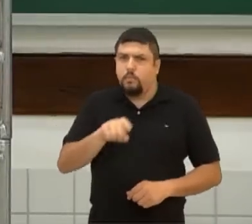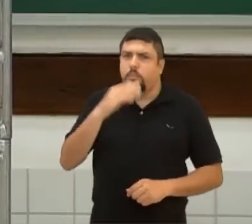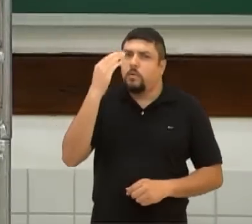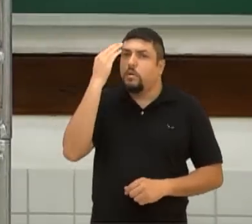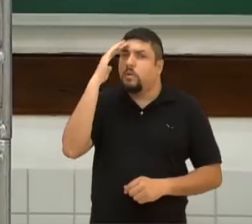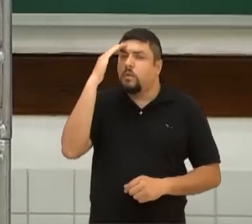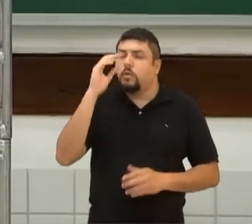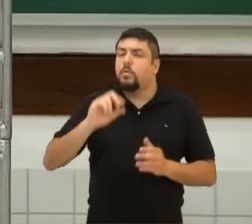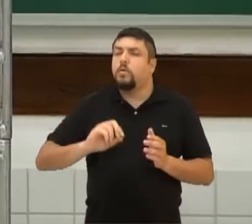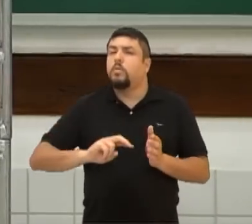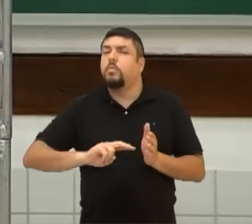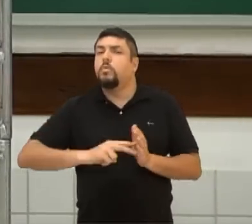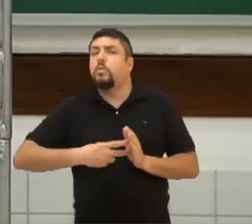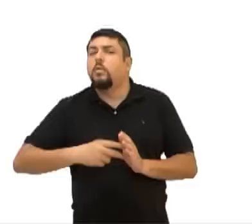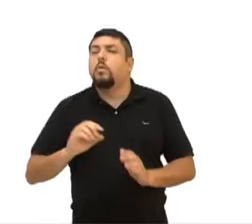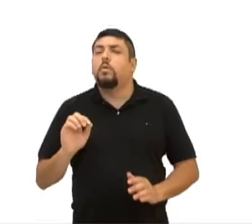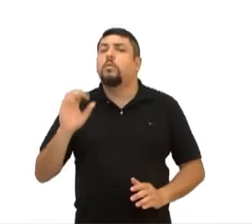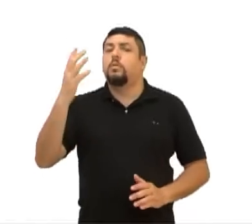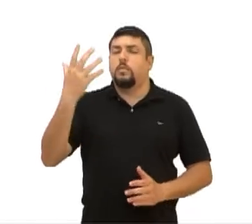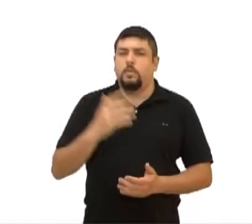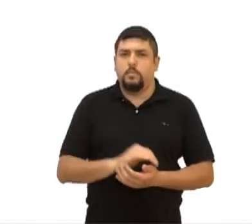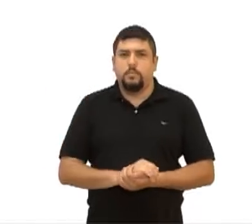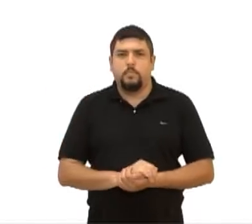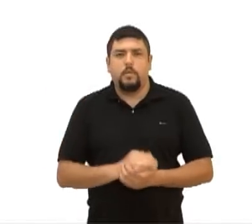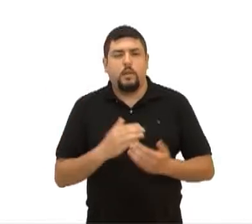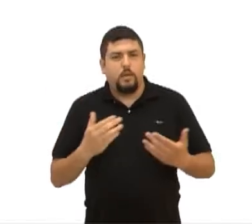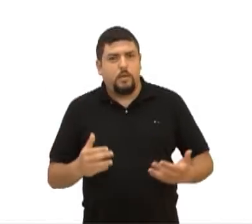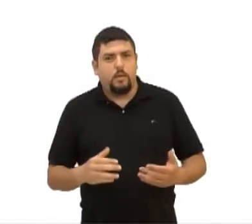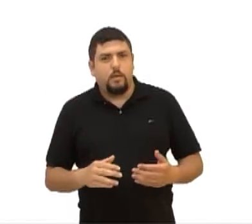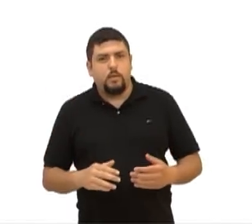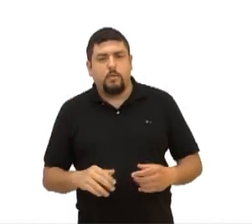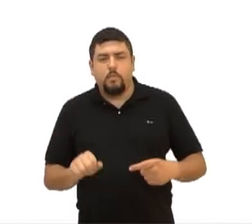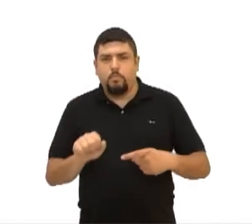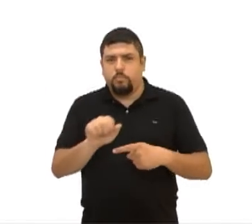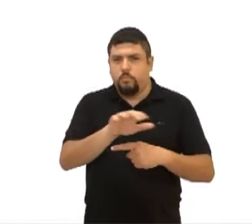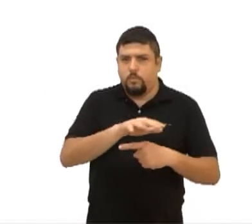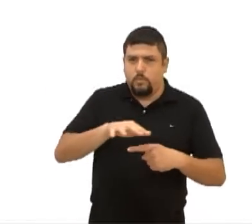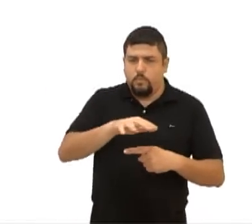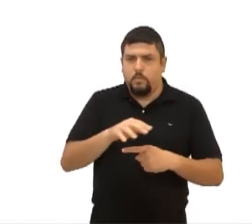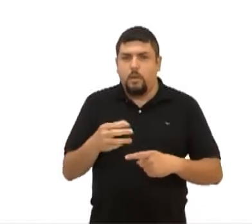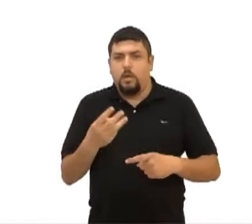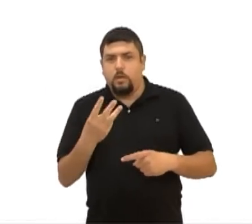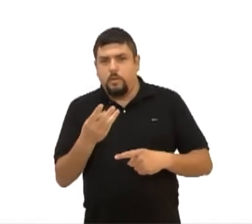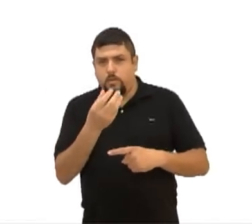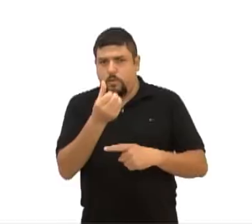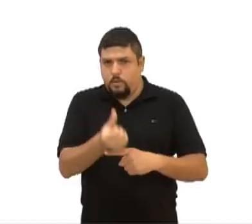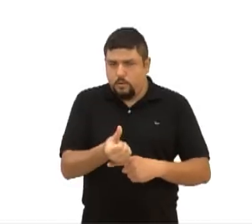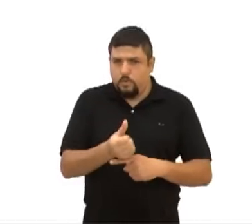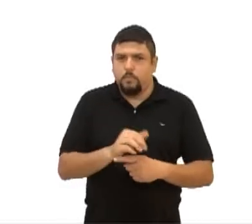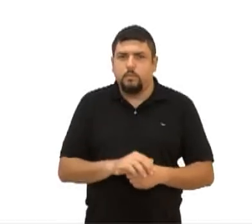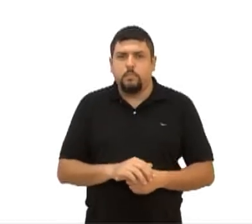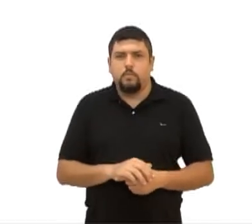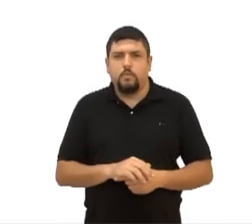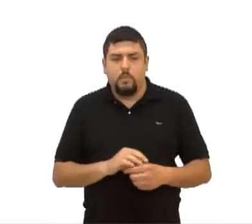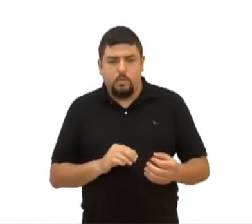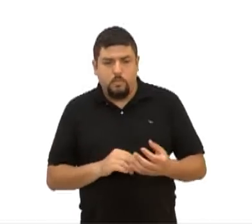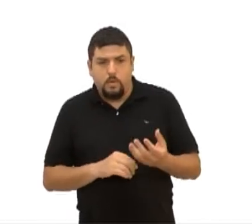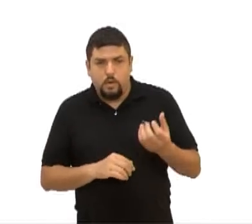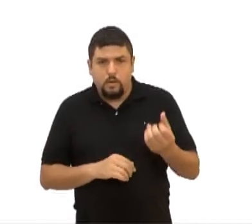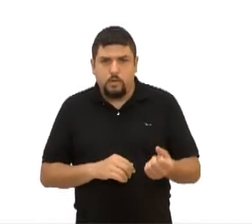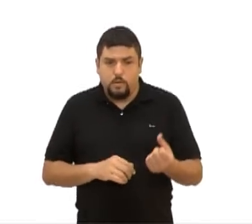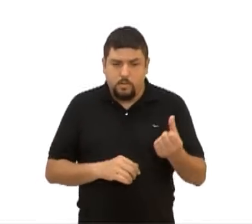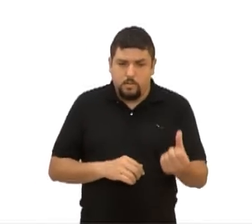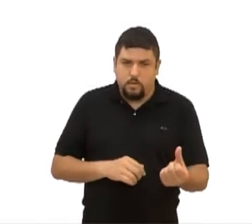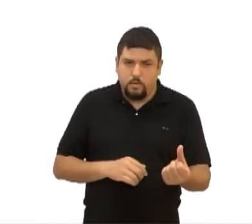probabilidade. Então, ó, espaço amostral 36. Gente, ó, um dado, espaço amostral 6.